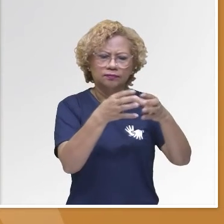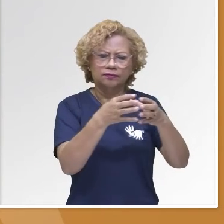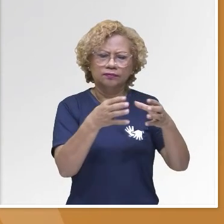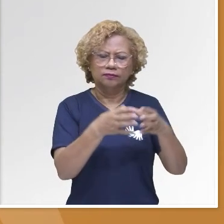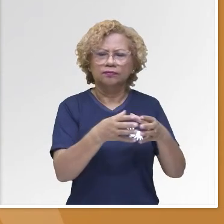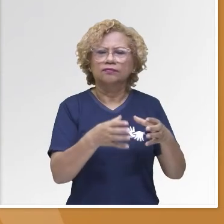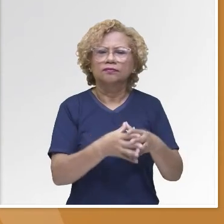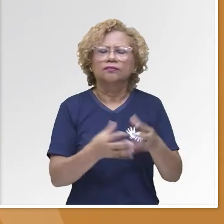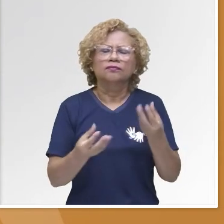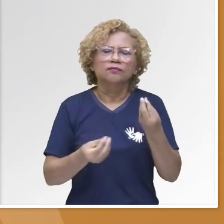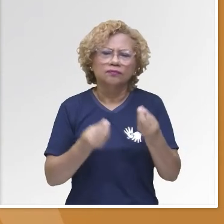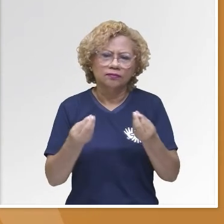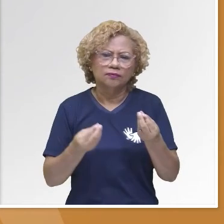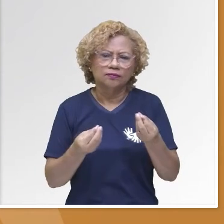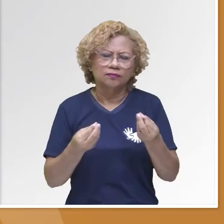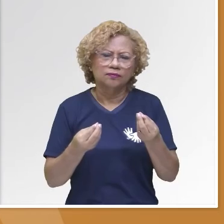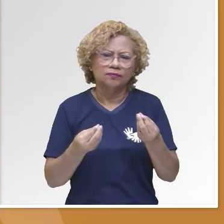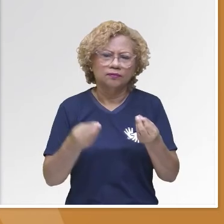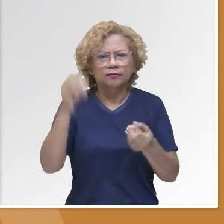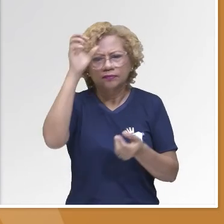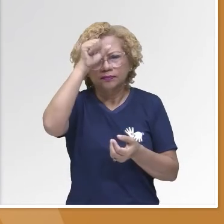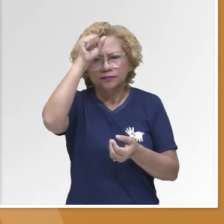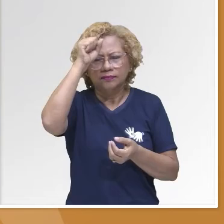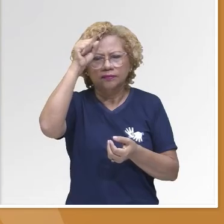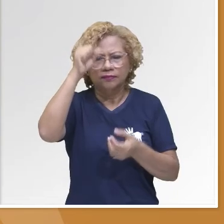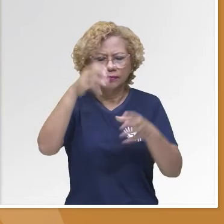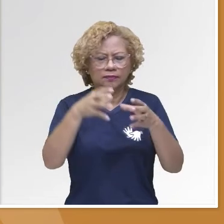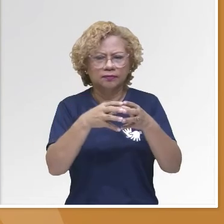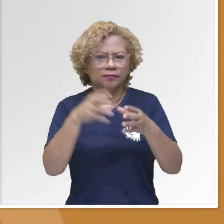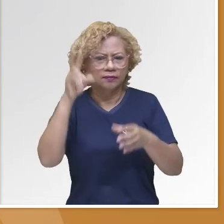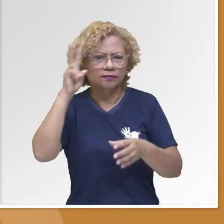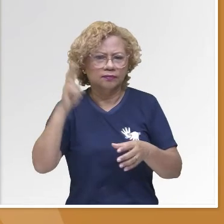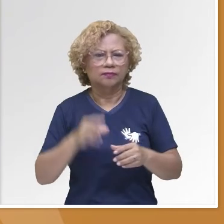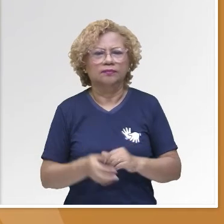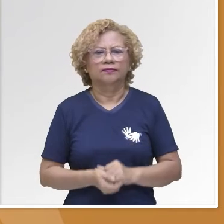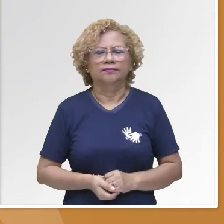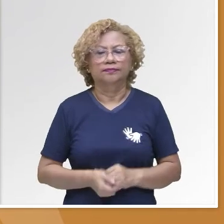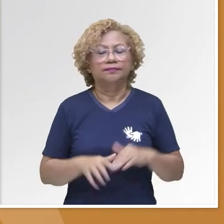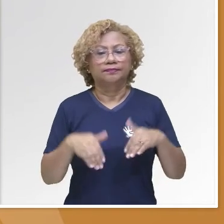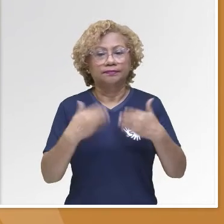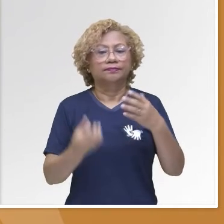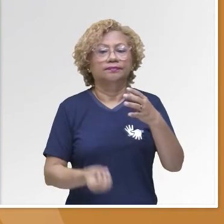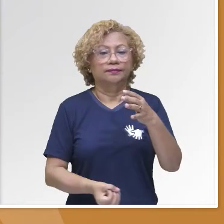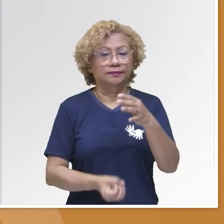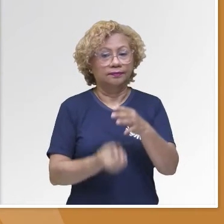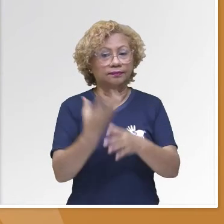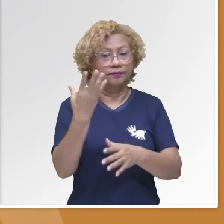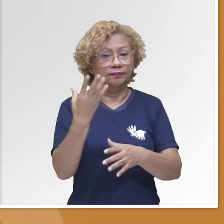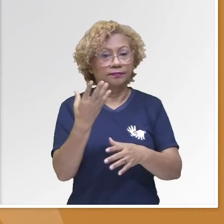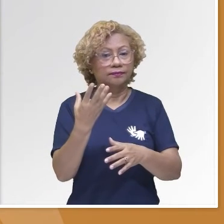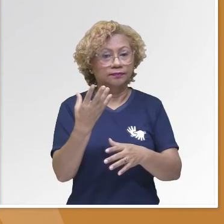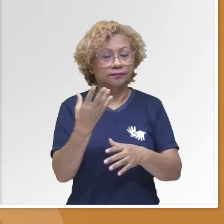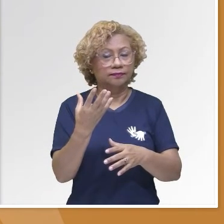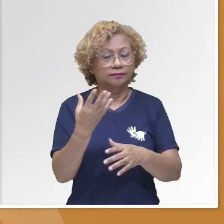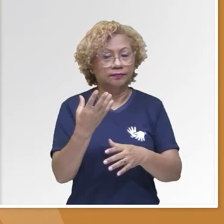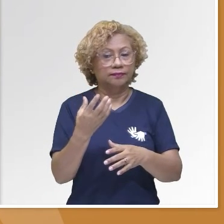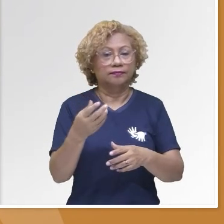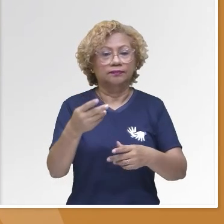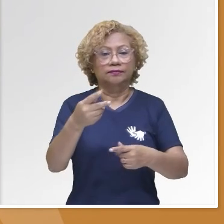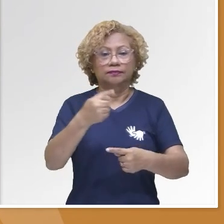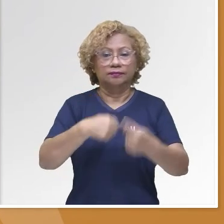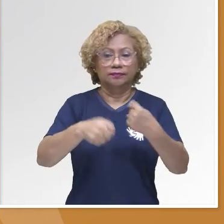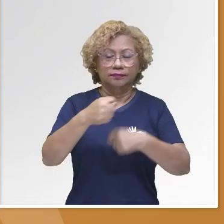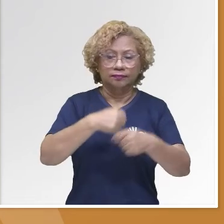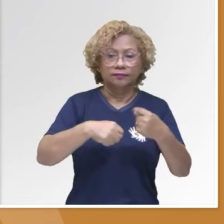observa essa parte histórica de um bloco econômico? Então, olha só, um bloco econômico, gente, ele vai surgir com o fim da